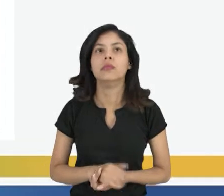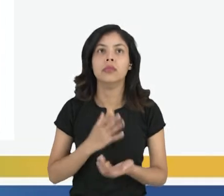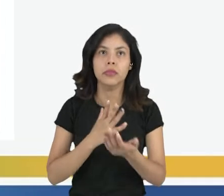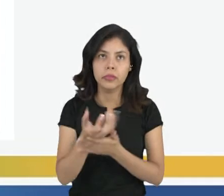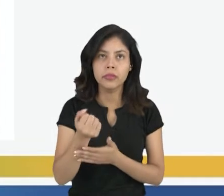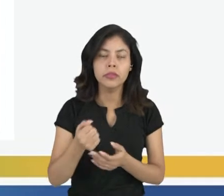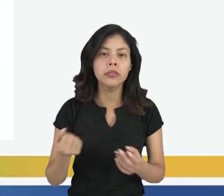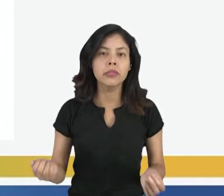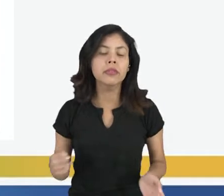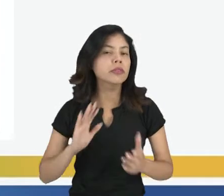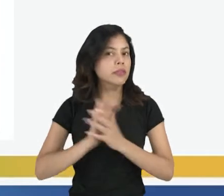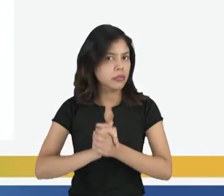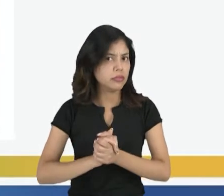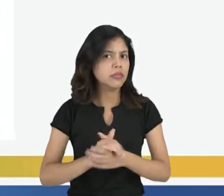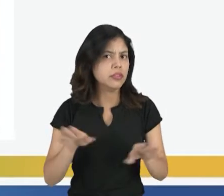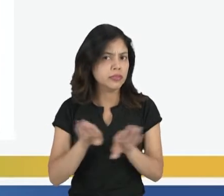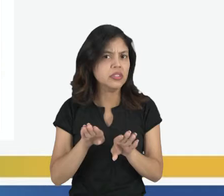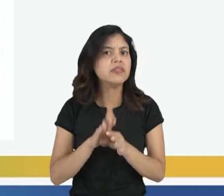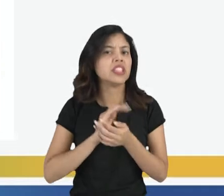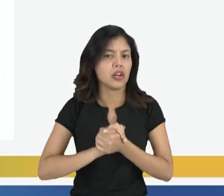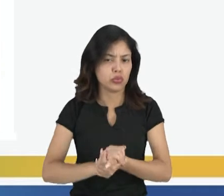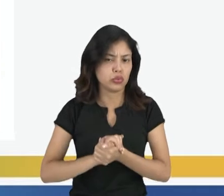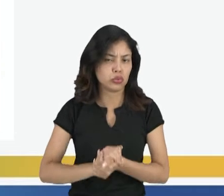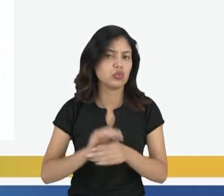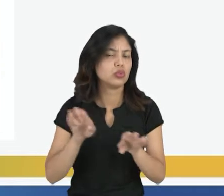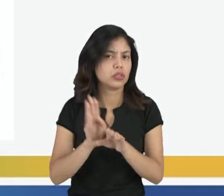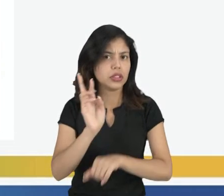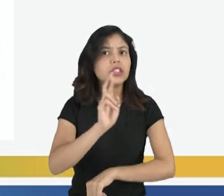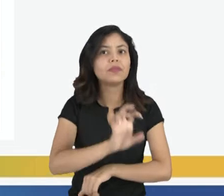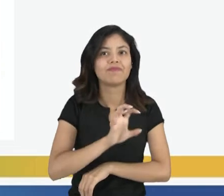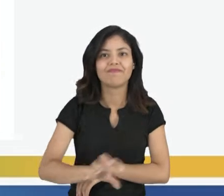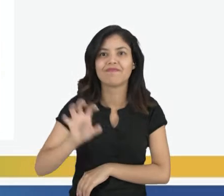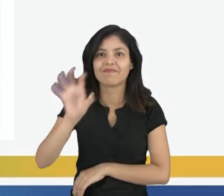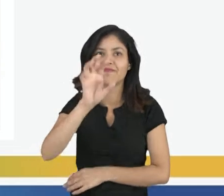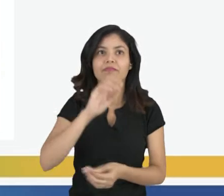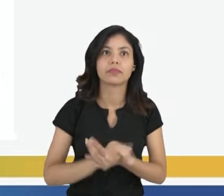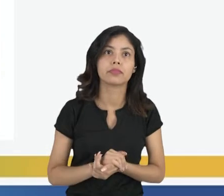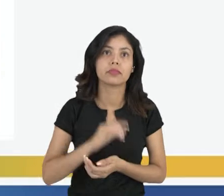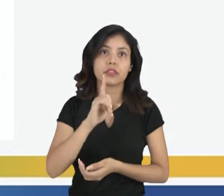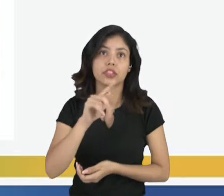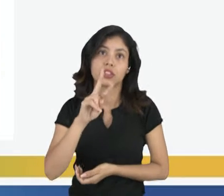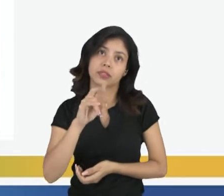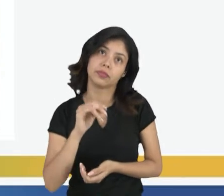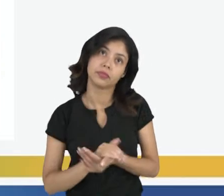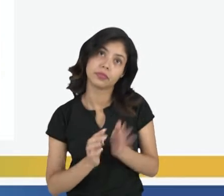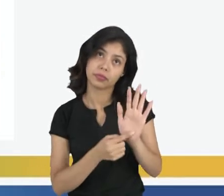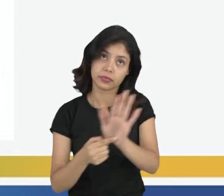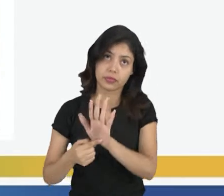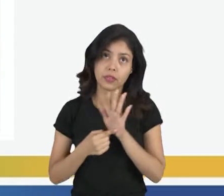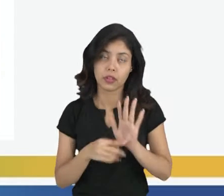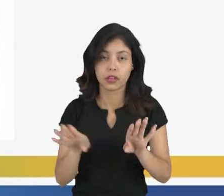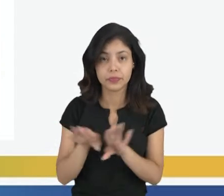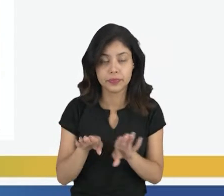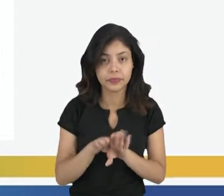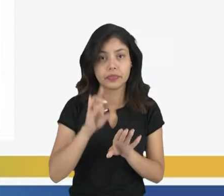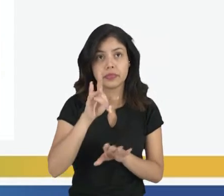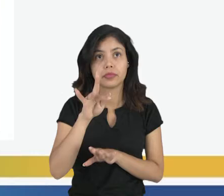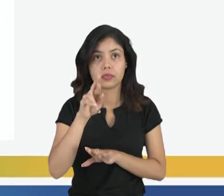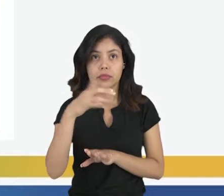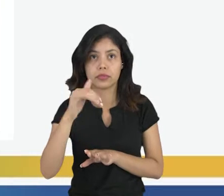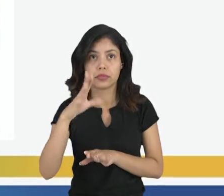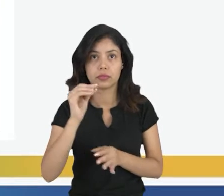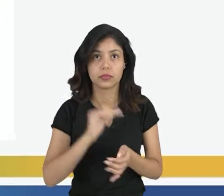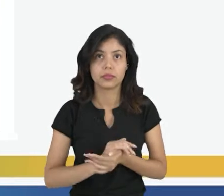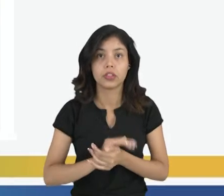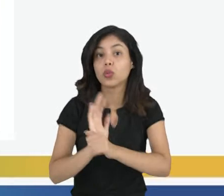a busca de aliados, né, os conflitos regionais, as difamações, e a gente tem também a representação, principalmente